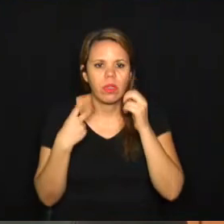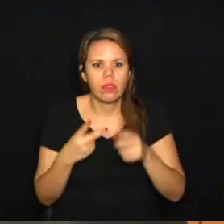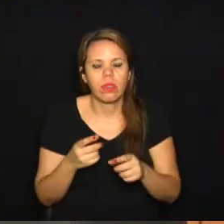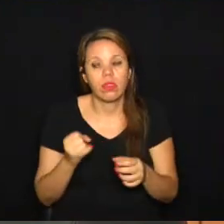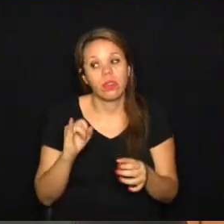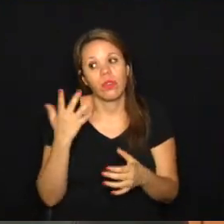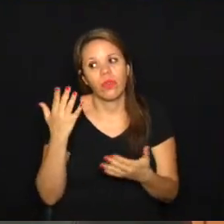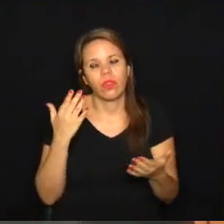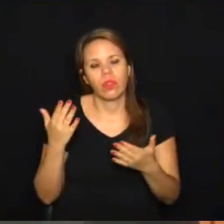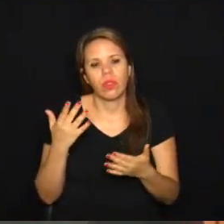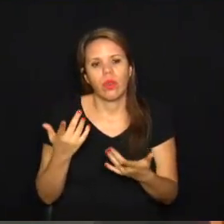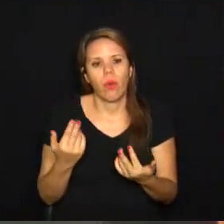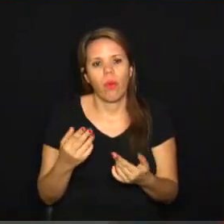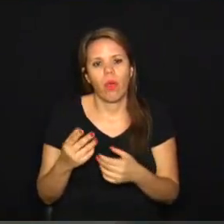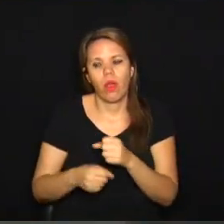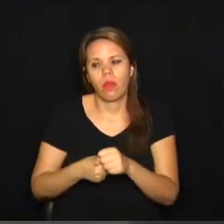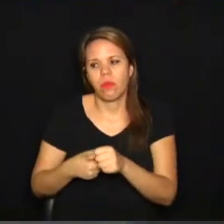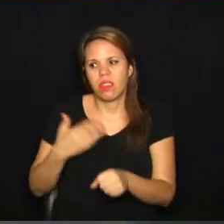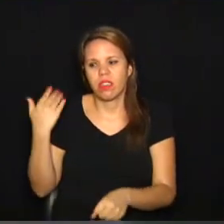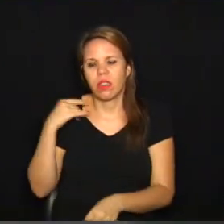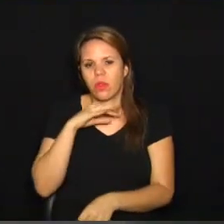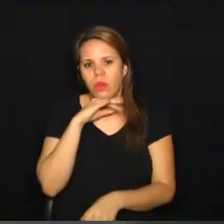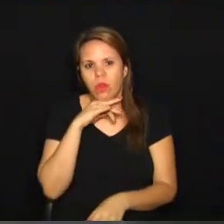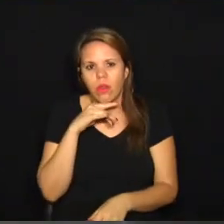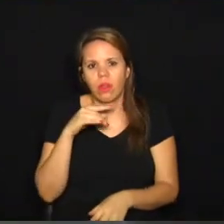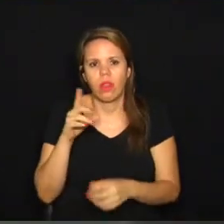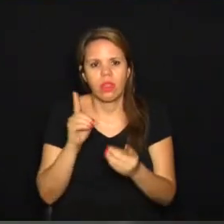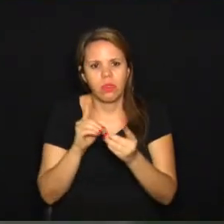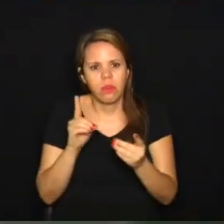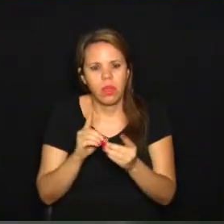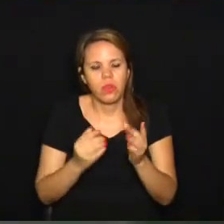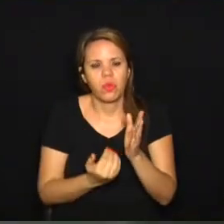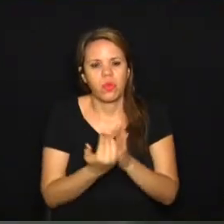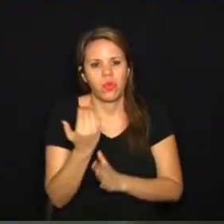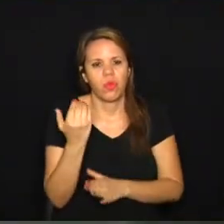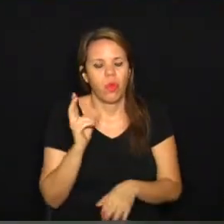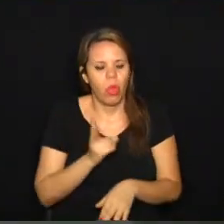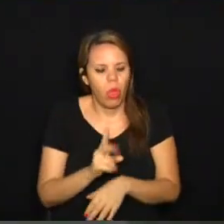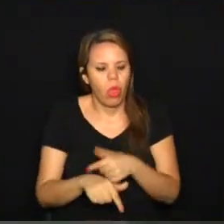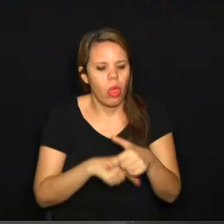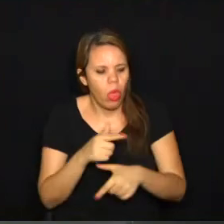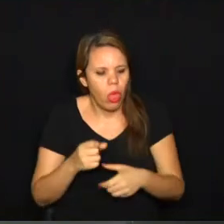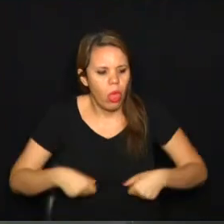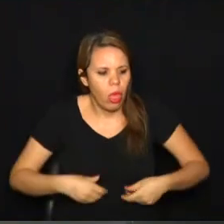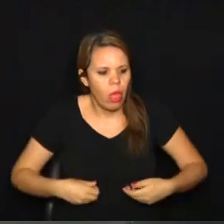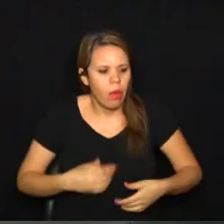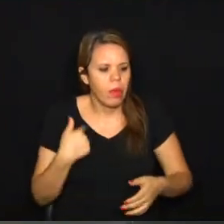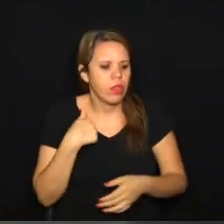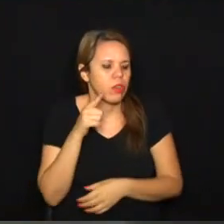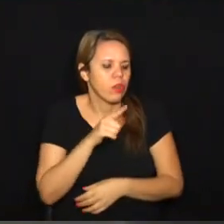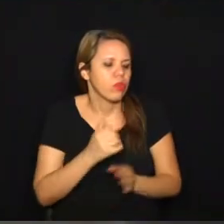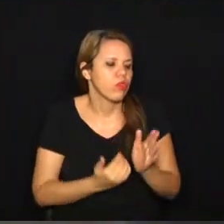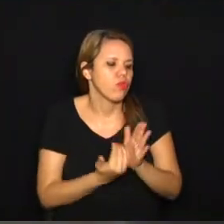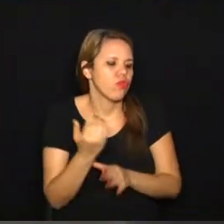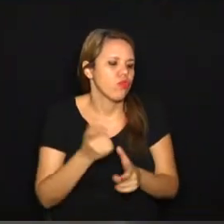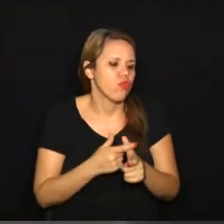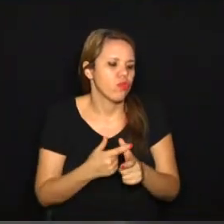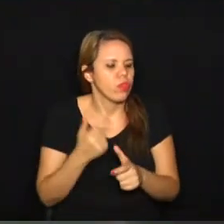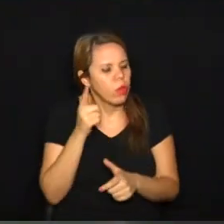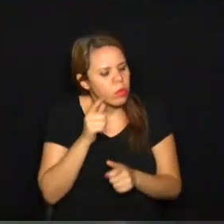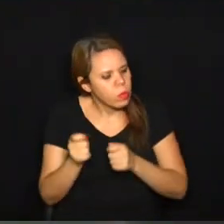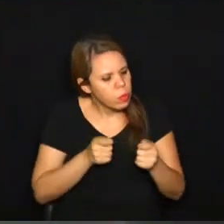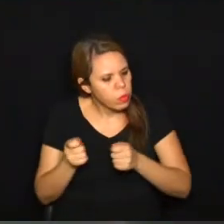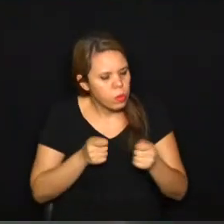desastre. Os serviços não pararam, houve aumento da Receita. Então, nós estamos conseguindo minimizar